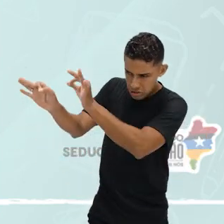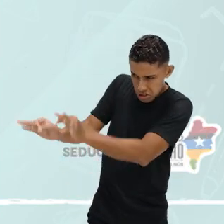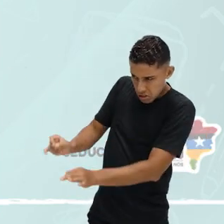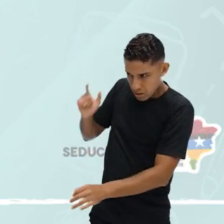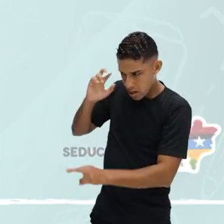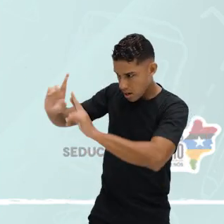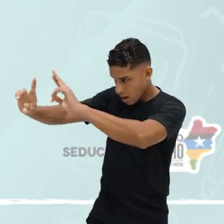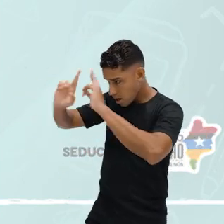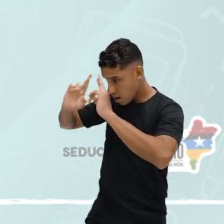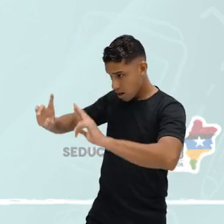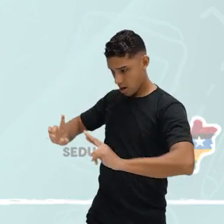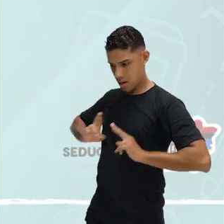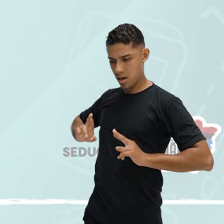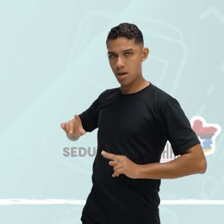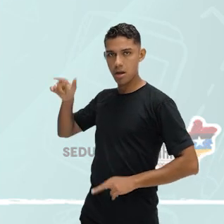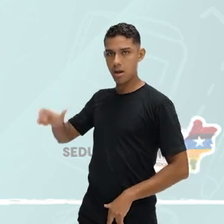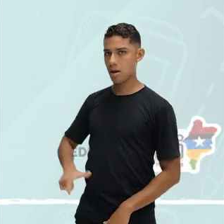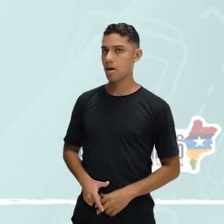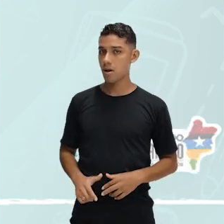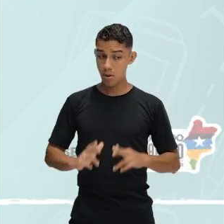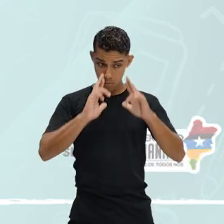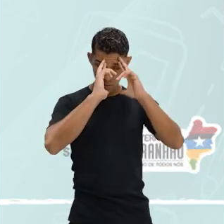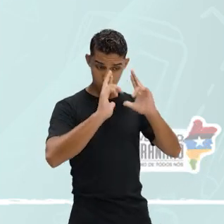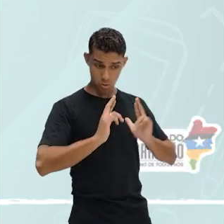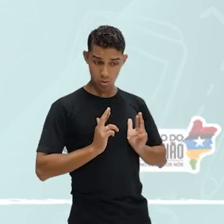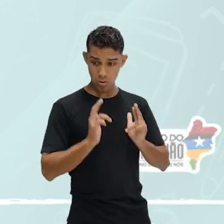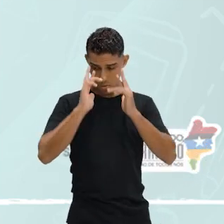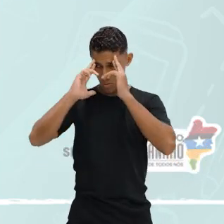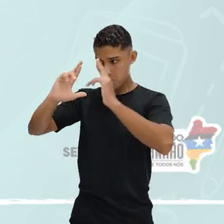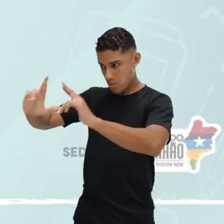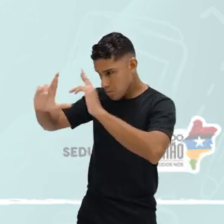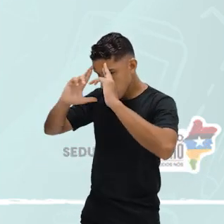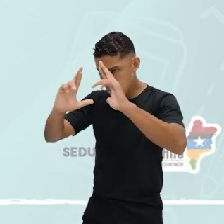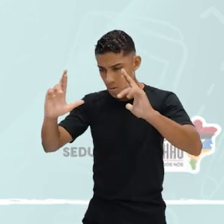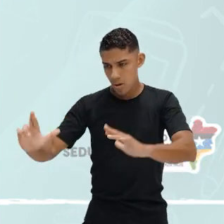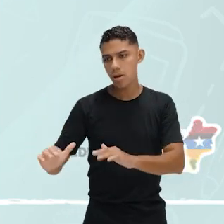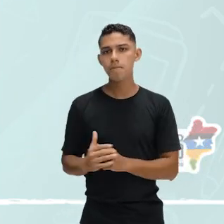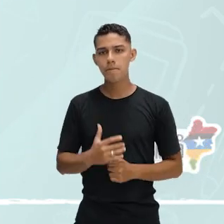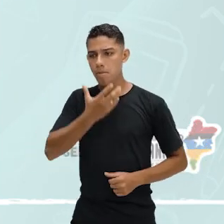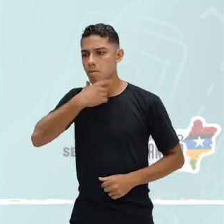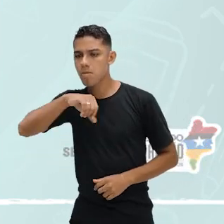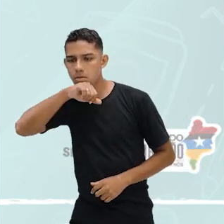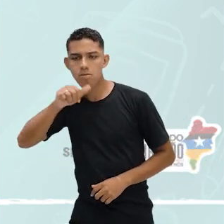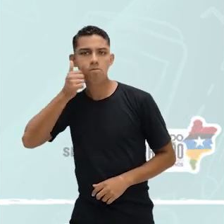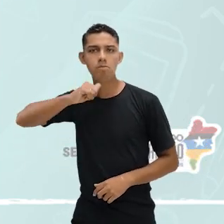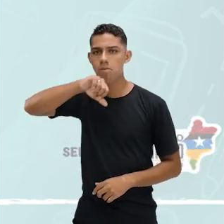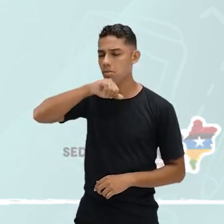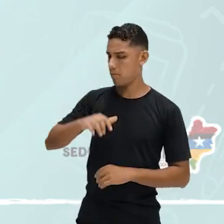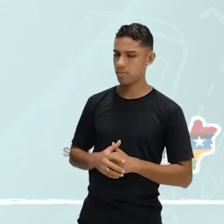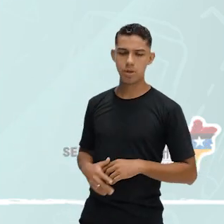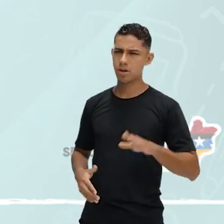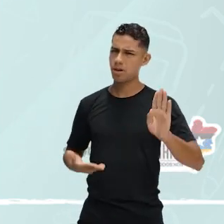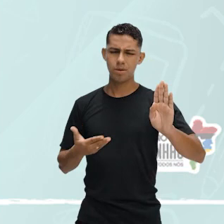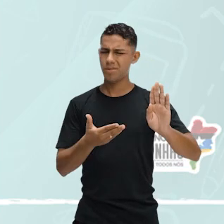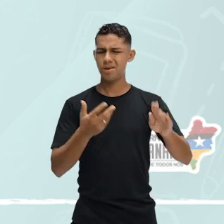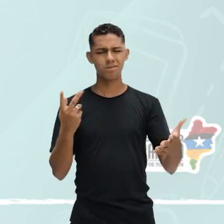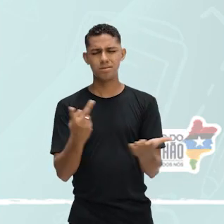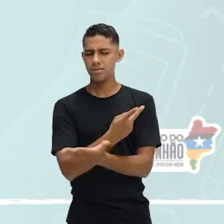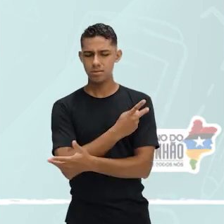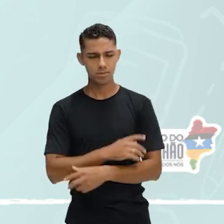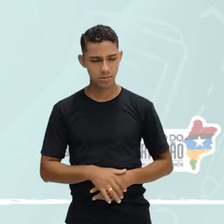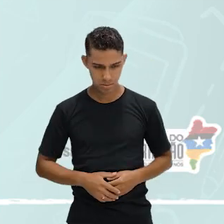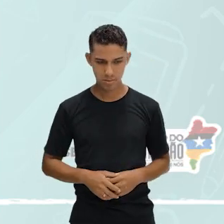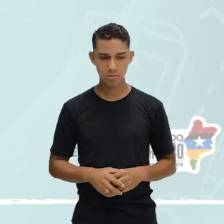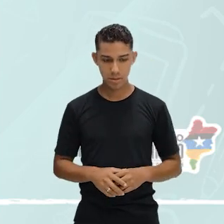do respeito do outro por si mesmo, pelos seus bens e pelos seus pares. A letra B está fora.